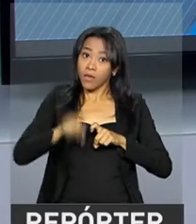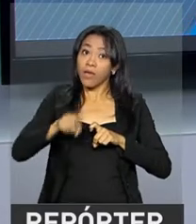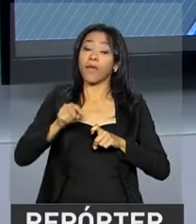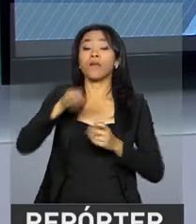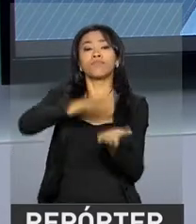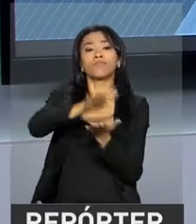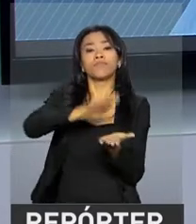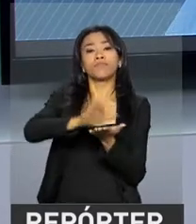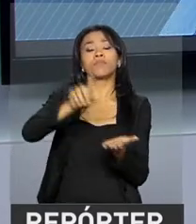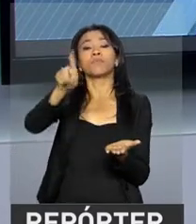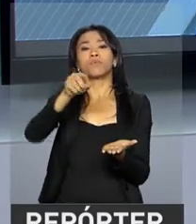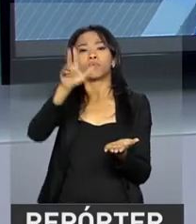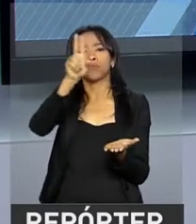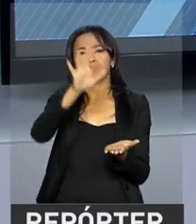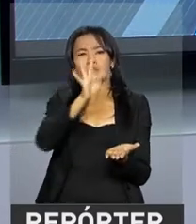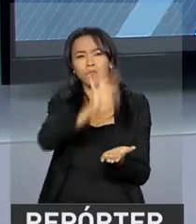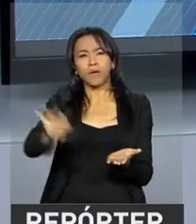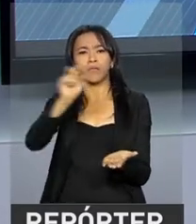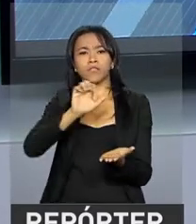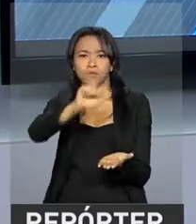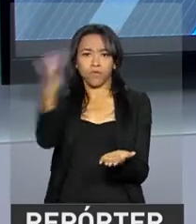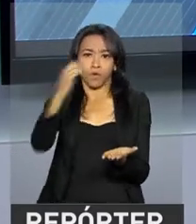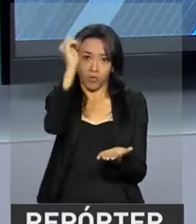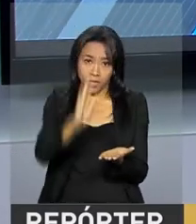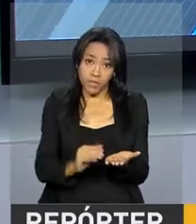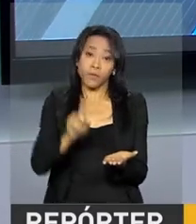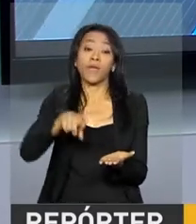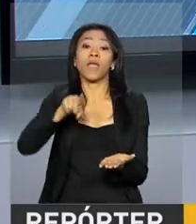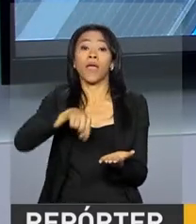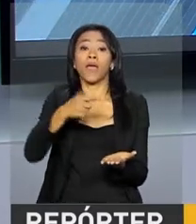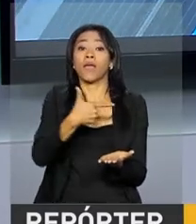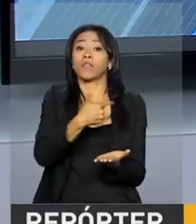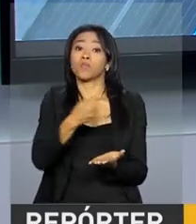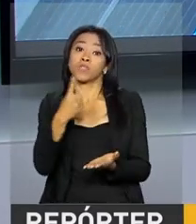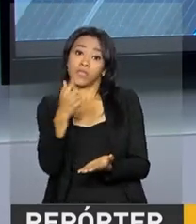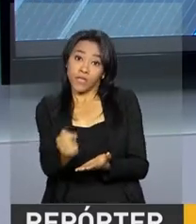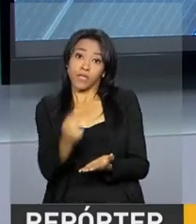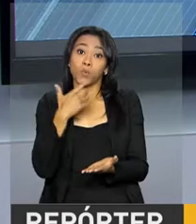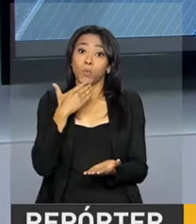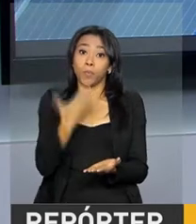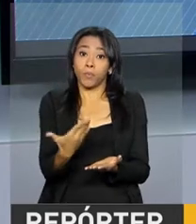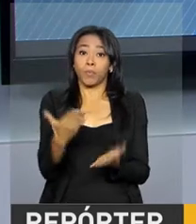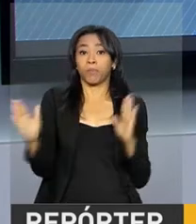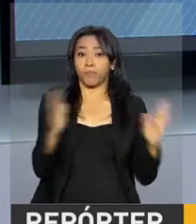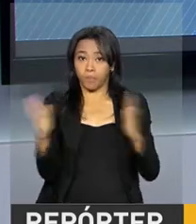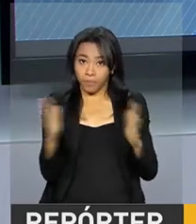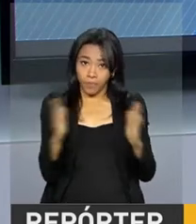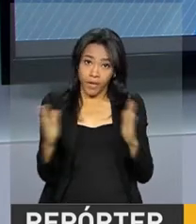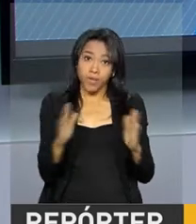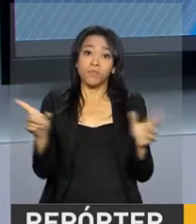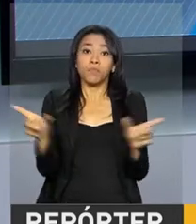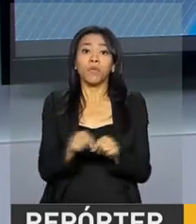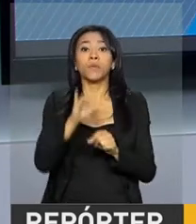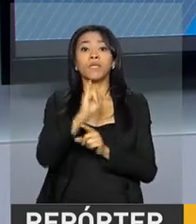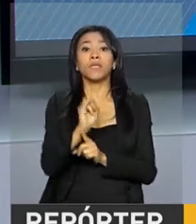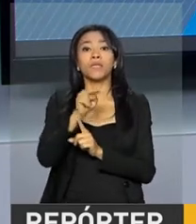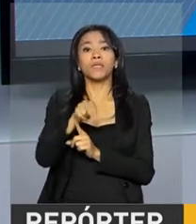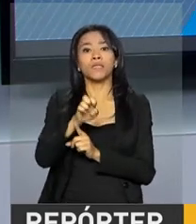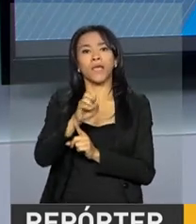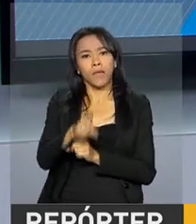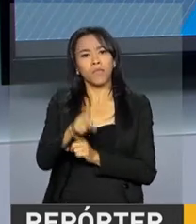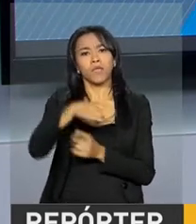revalida 2017 o prazo para fazer a solicitação no site do inep enviará os documentos